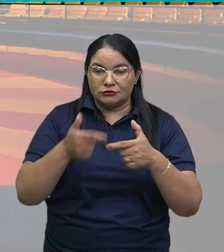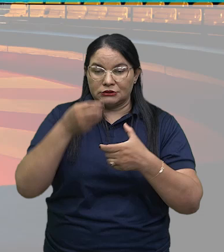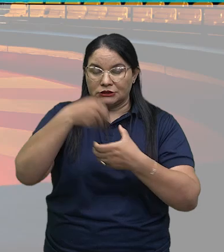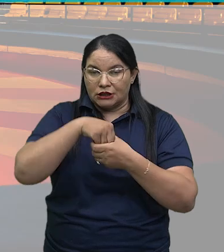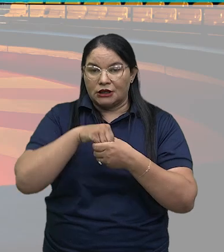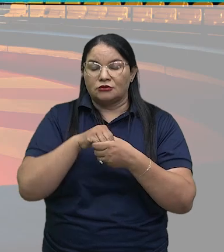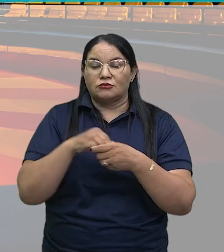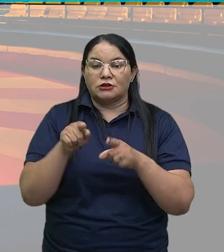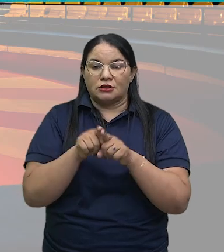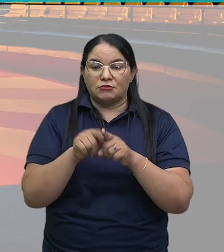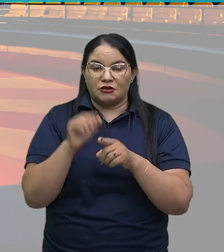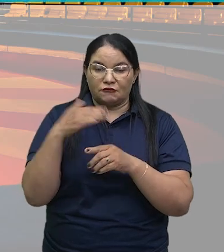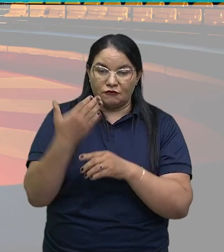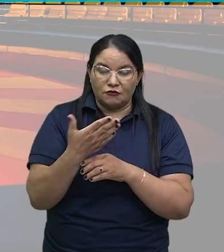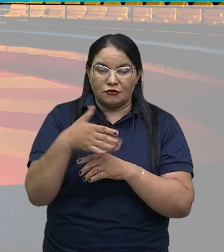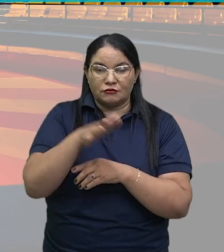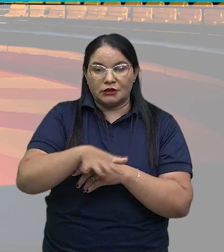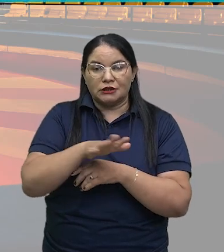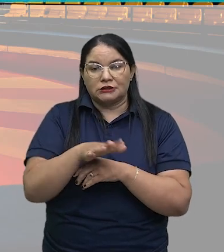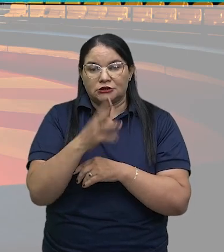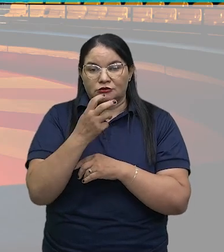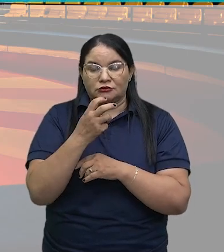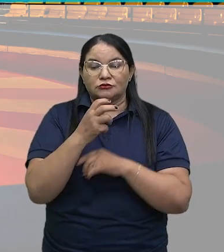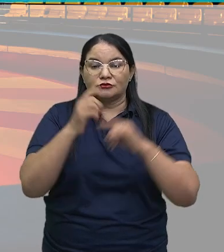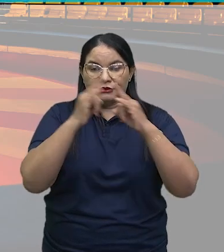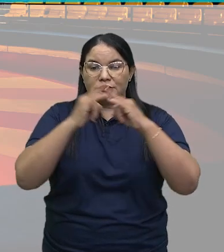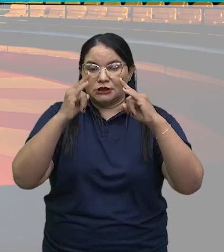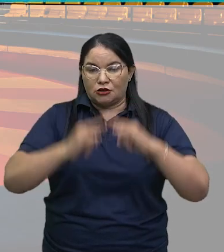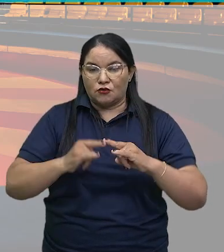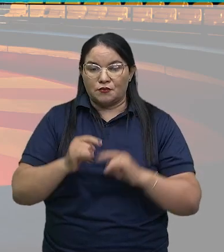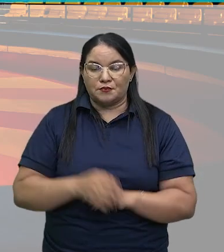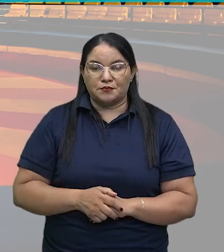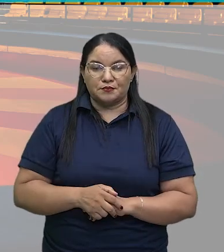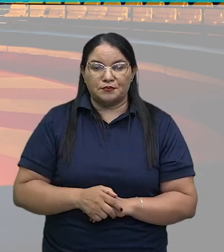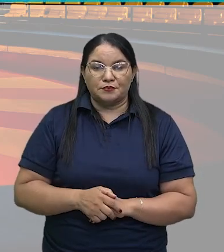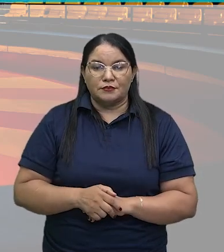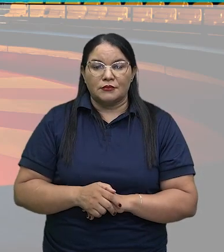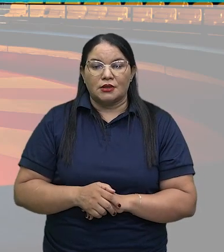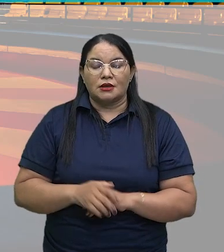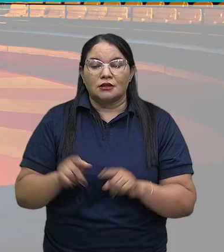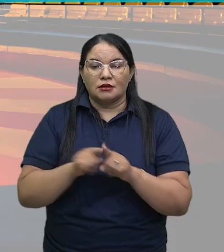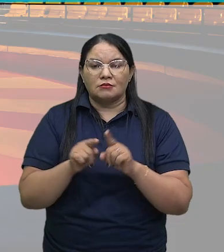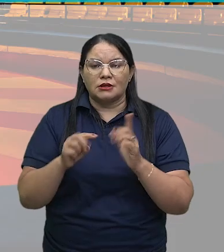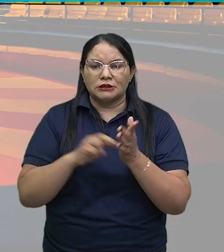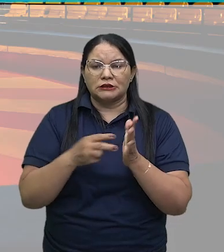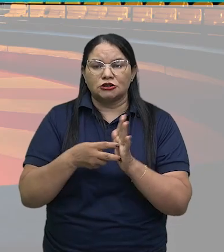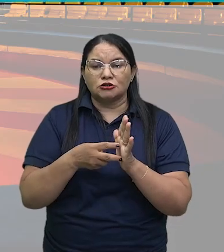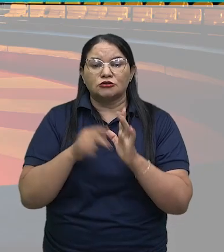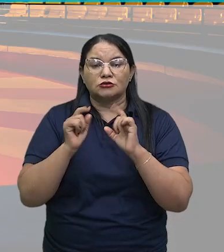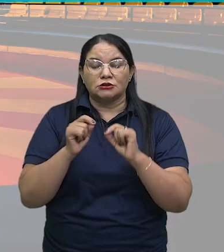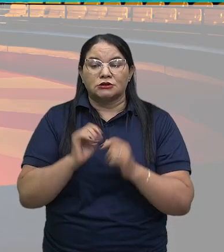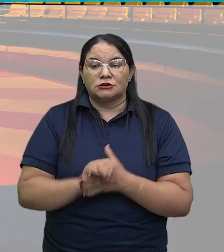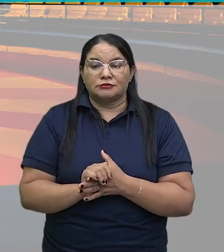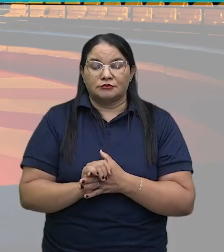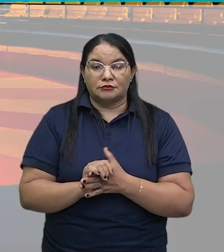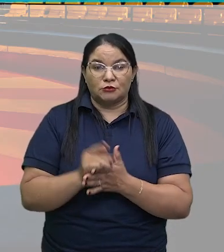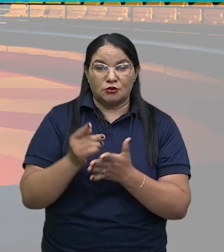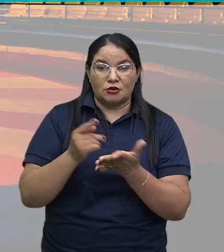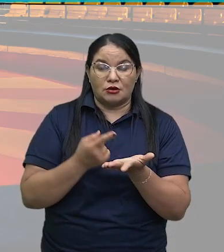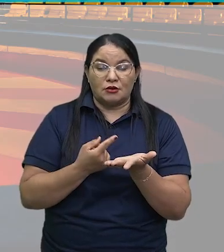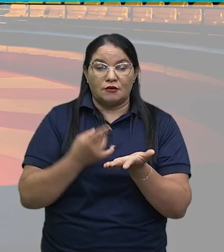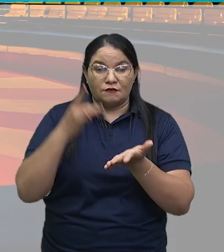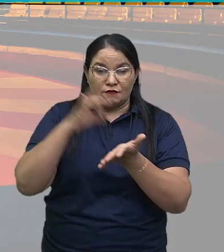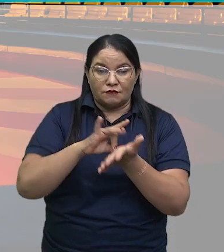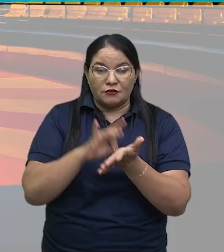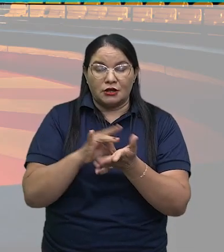simultaneamente dentro e fora do campo circense. Em outras palavras, a legitimidade é construída